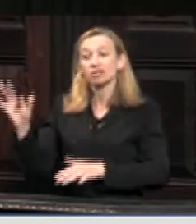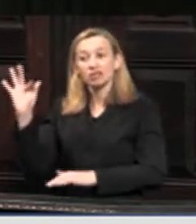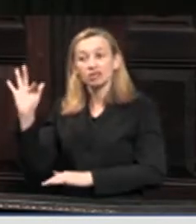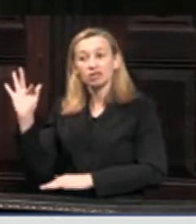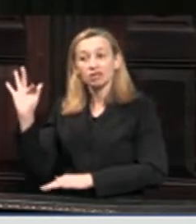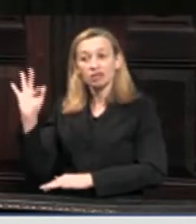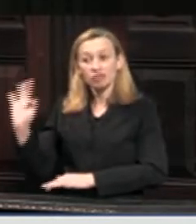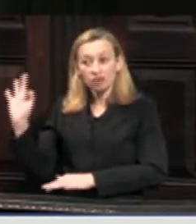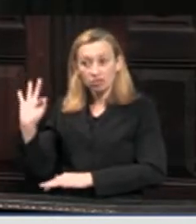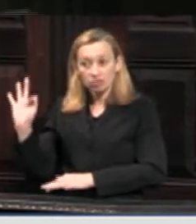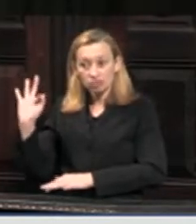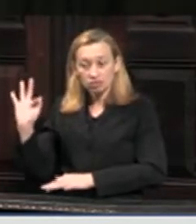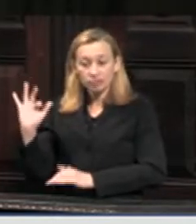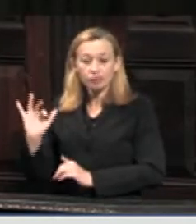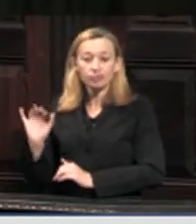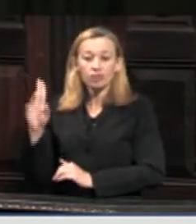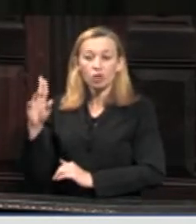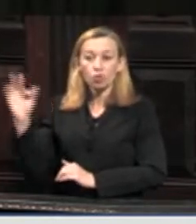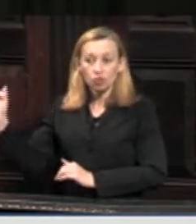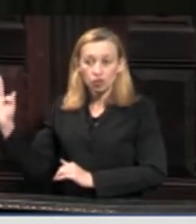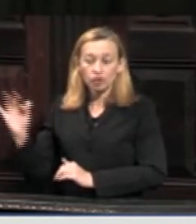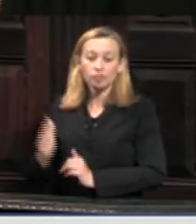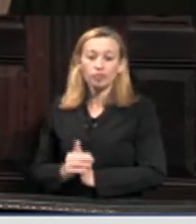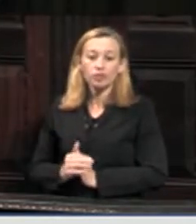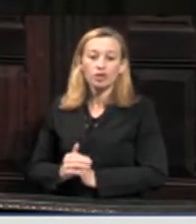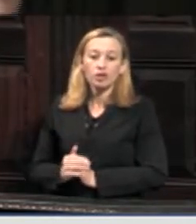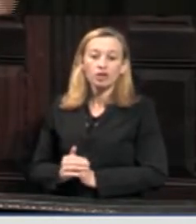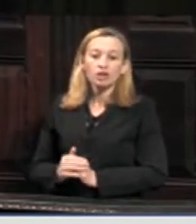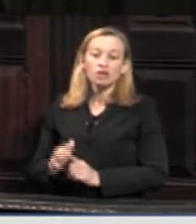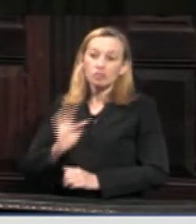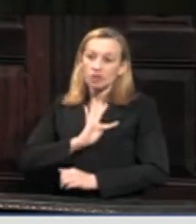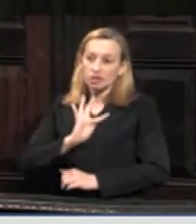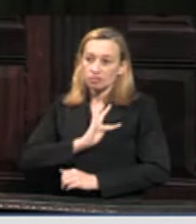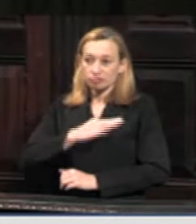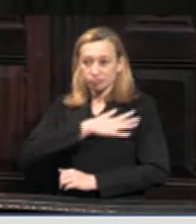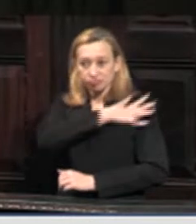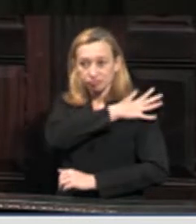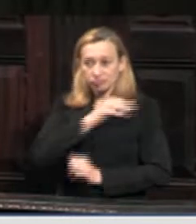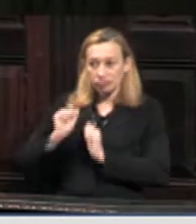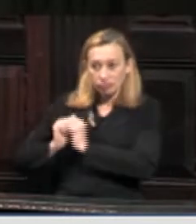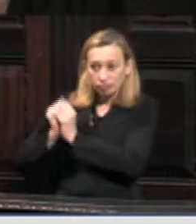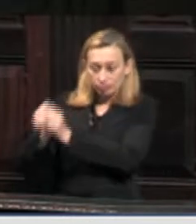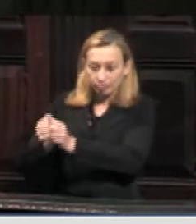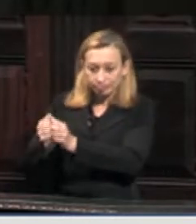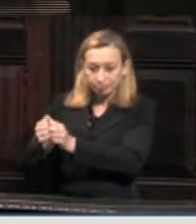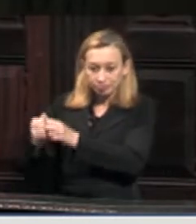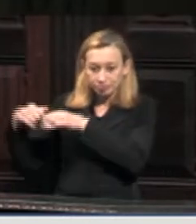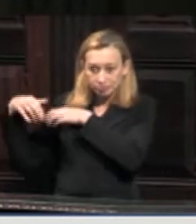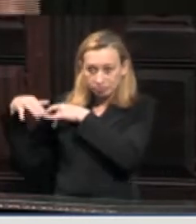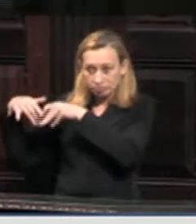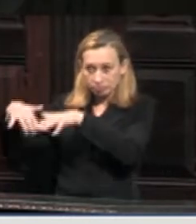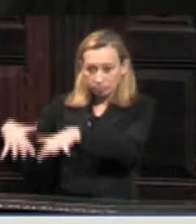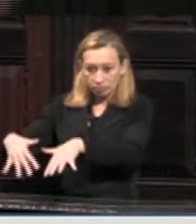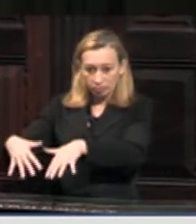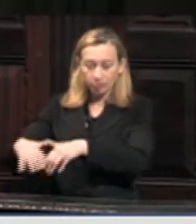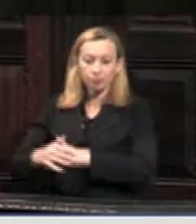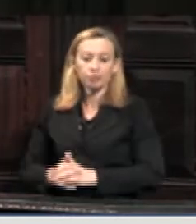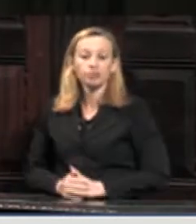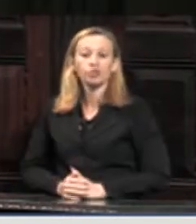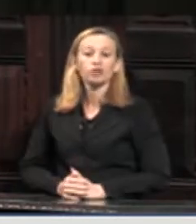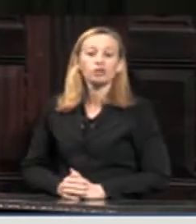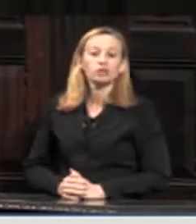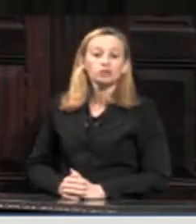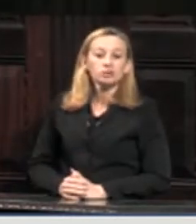acompanhado por policiais militares. Eu lembro que a Universidade Federal Fluminense não é suscetível, como nenhuma universidade